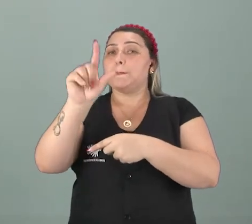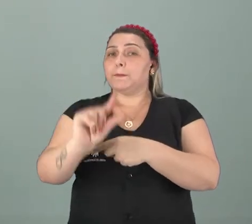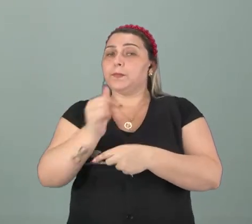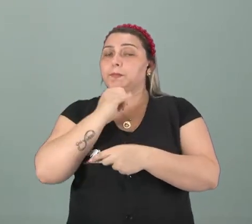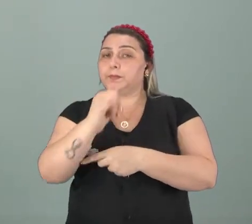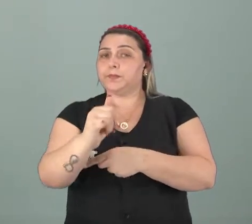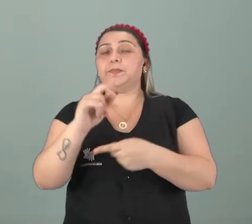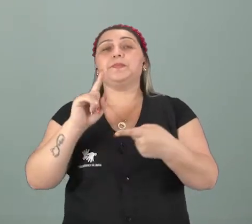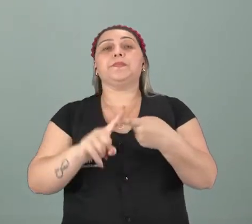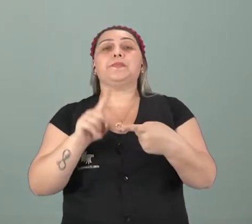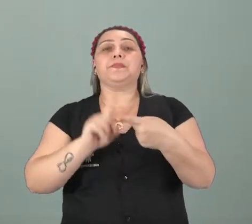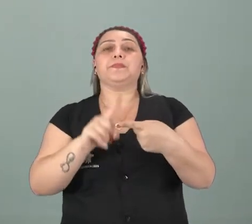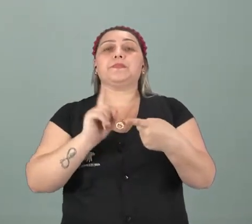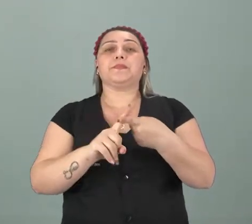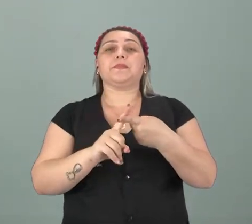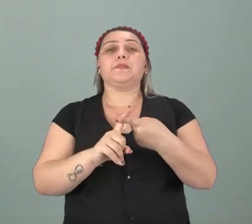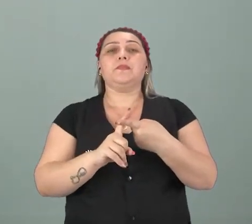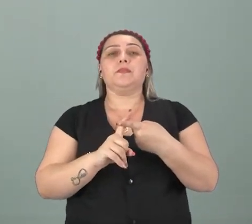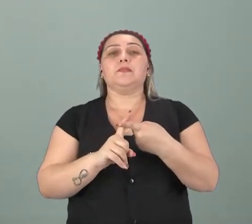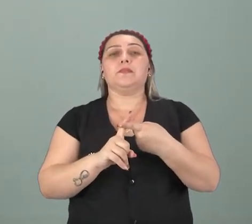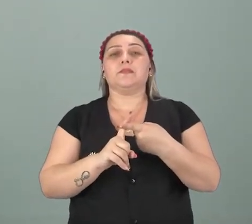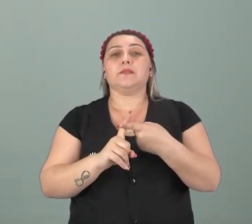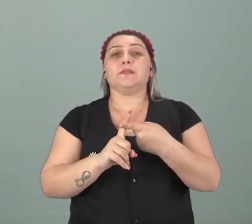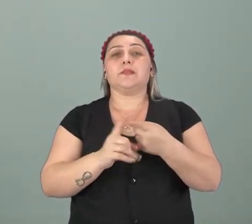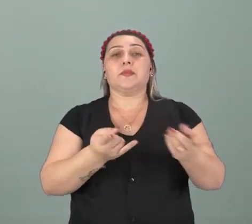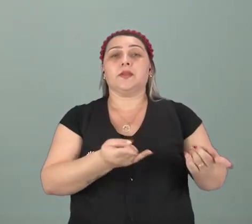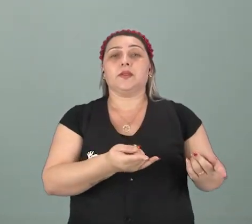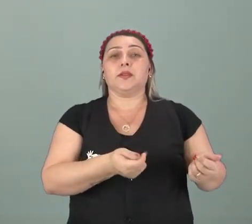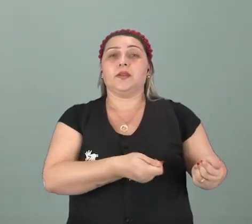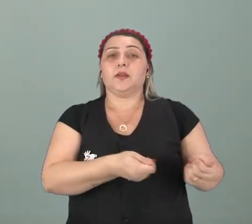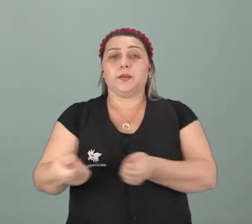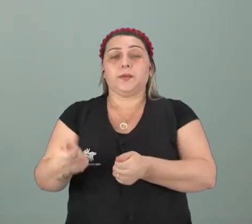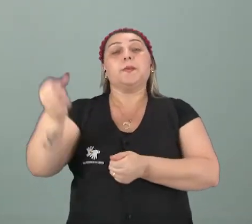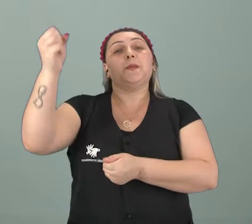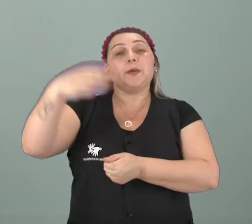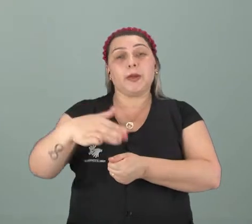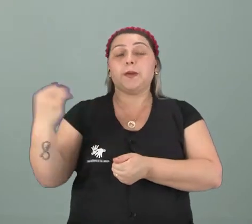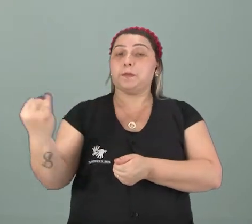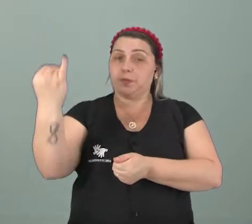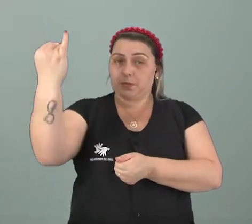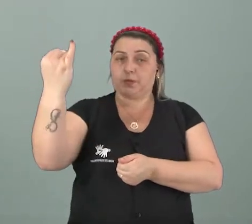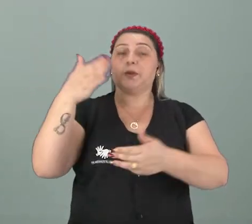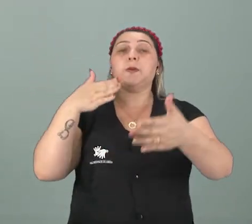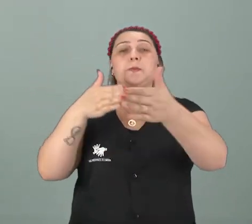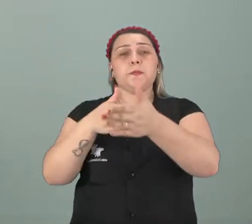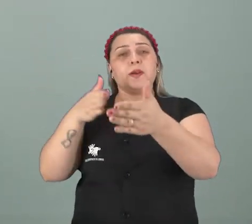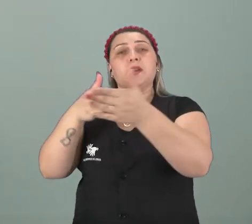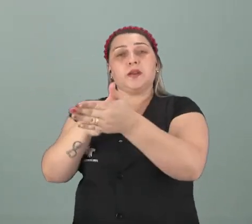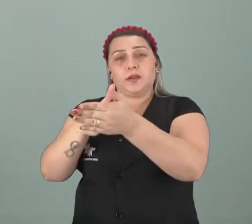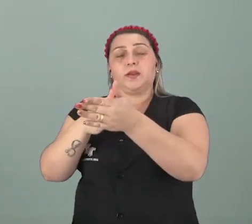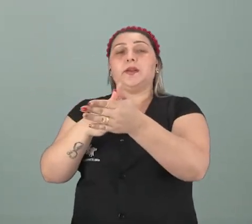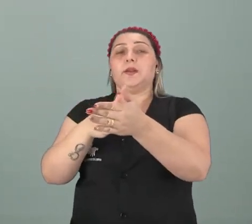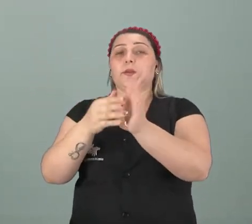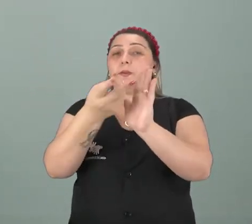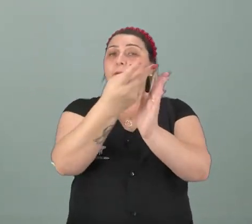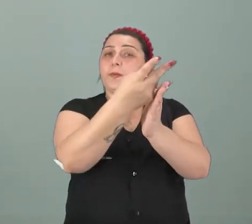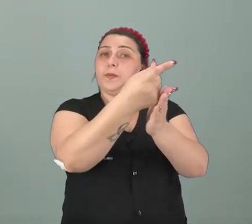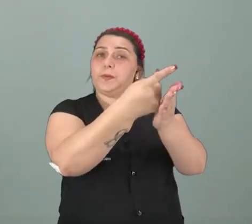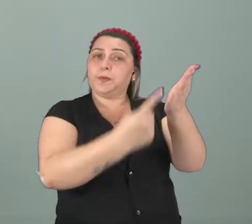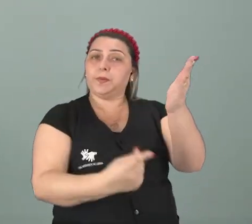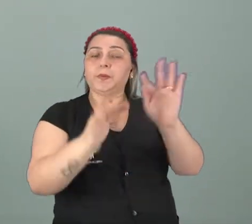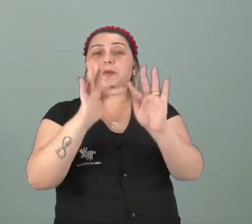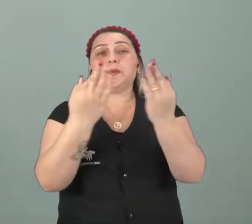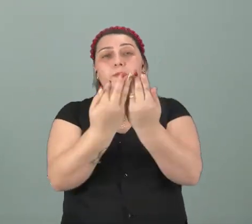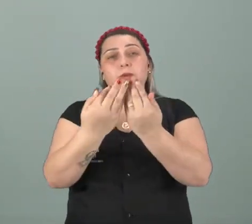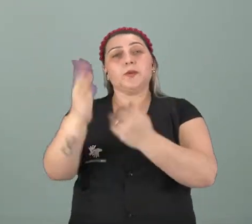lado, temos que a conta de energia elétrica é um gasto muito importante que impacta, né, o orçamento da maioria das